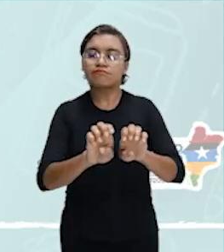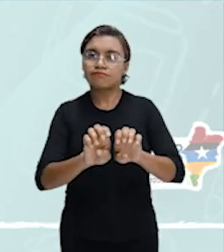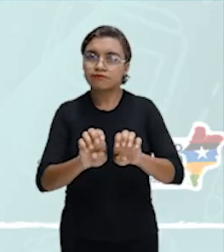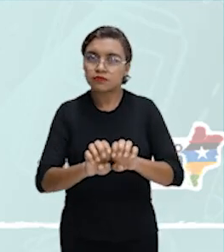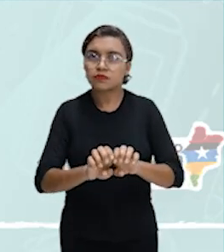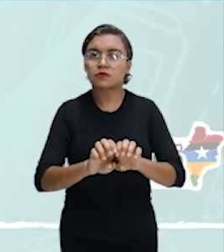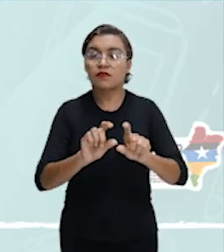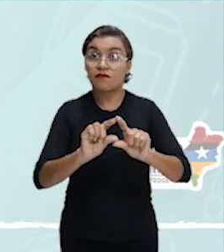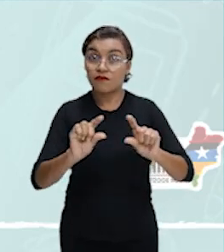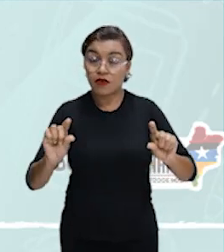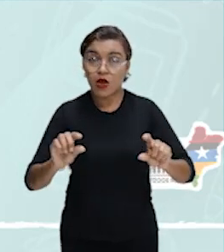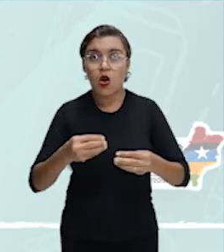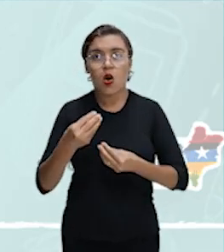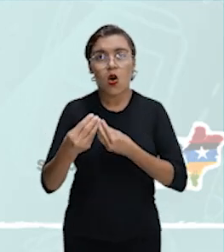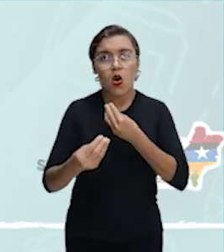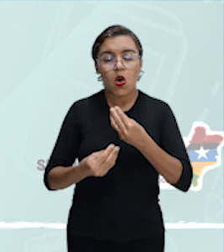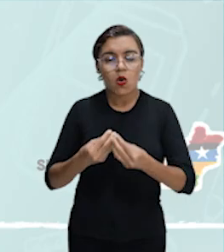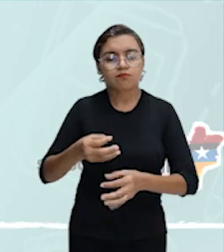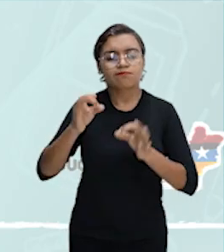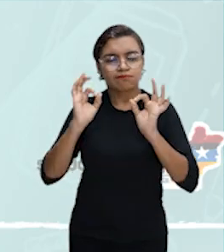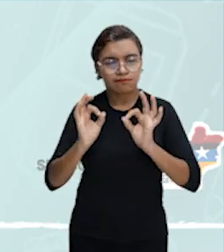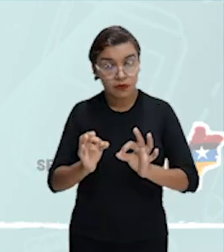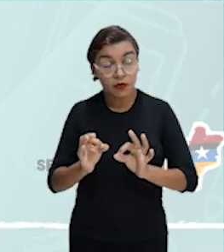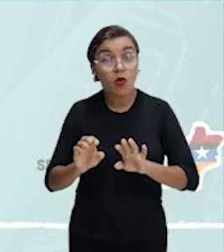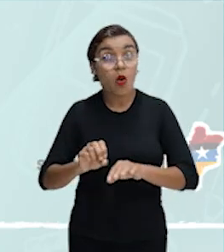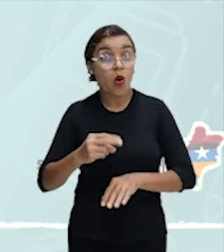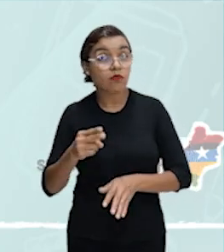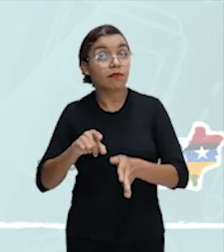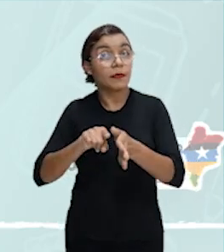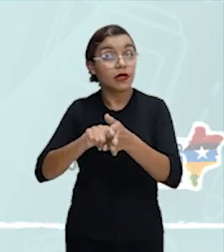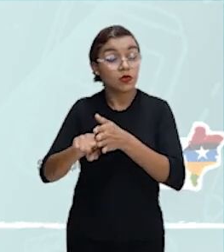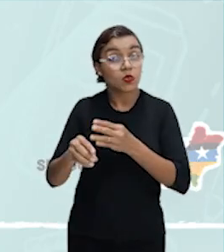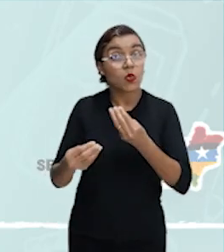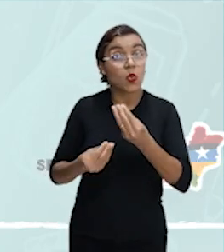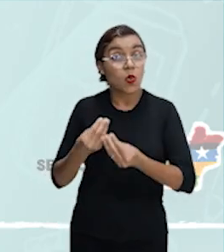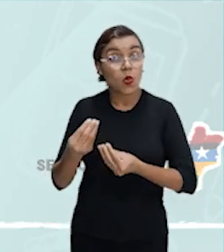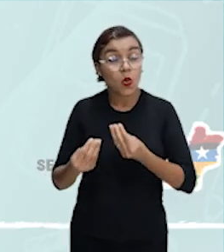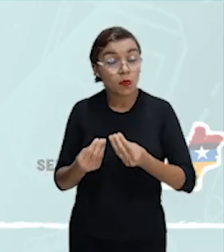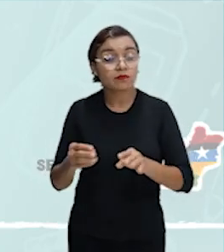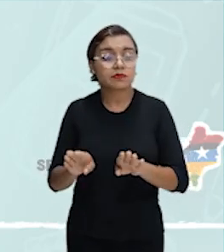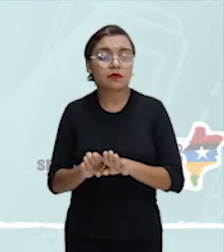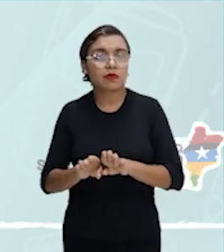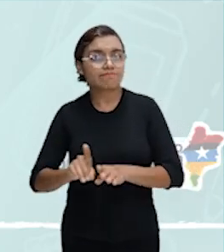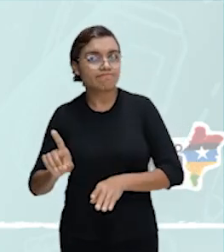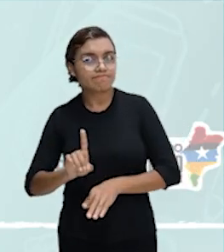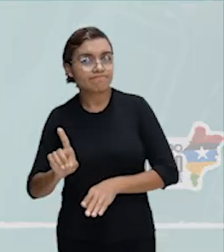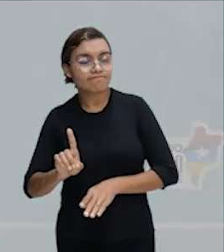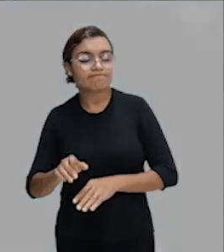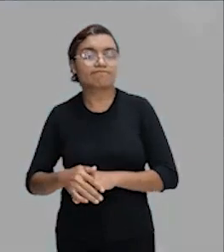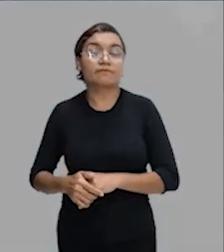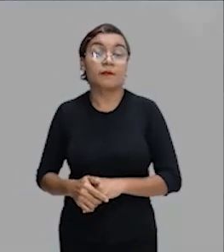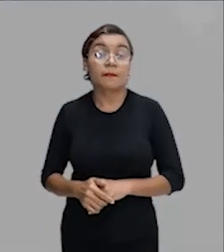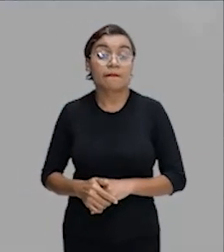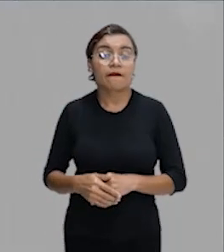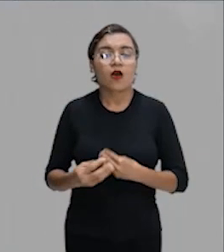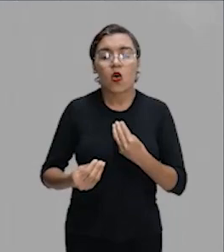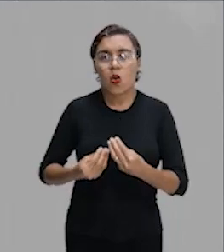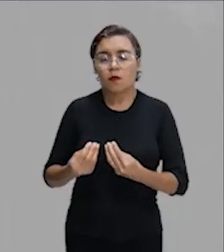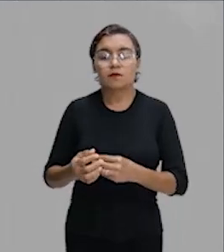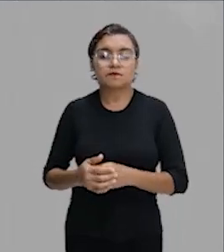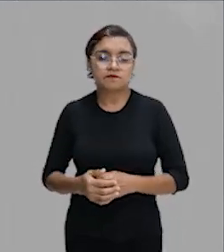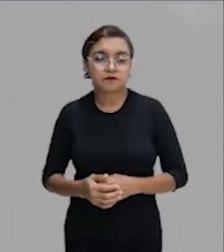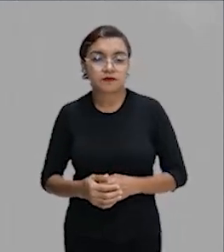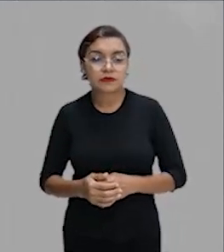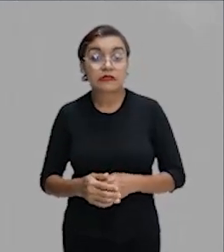eu afirmo alguma coisa, como é que eu pergunto e como é que eu nego. Vou mostrar para vocês algumas palavras-chave